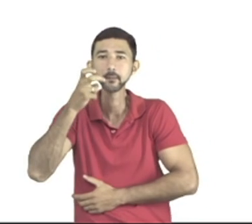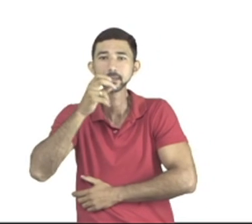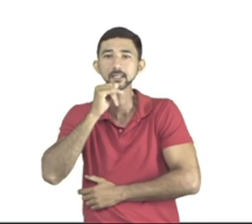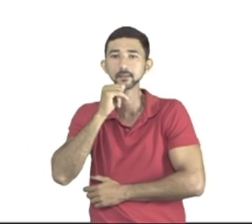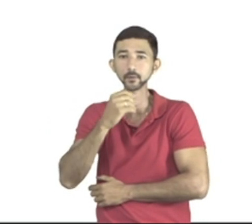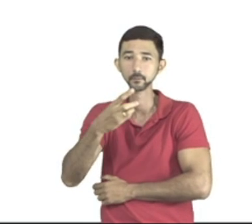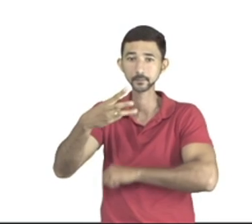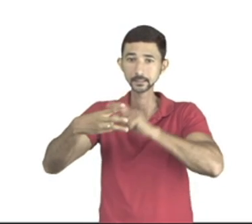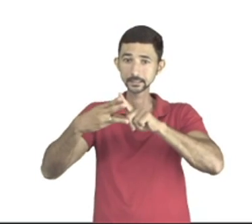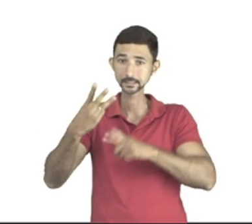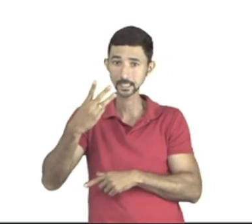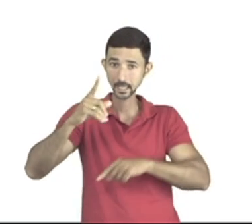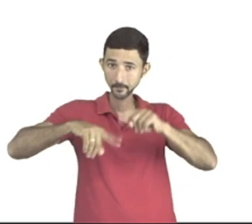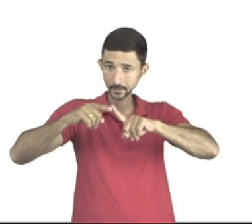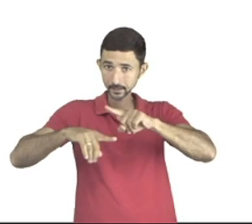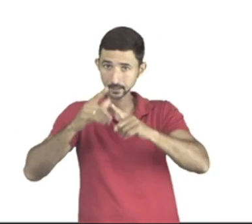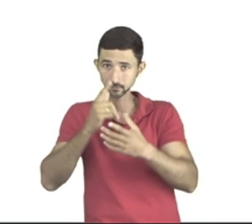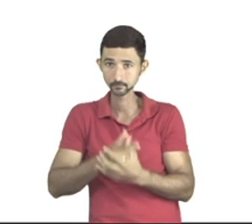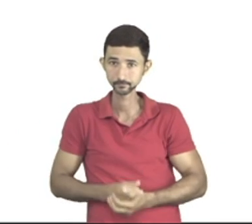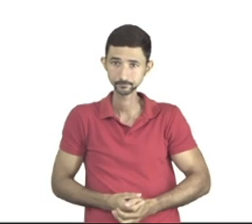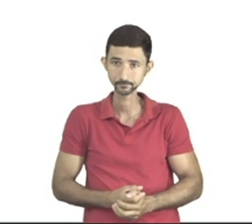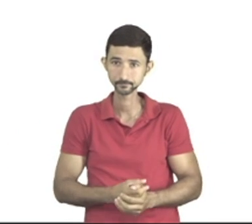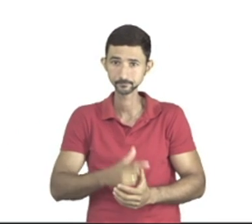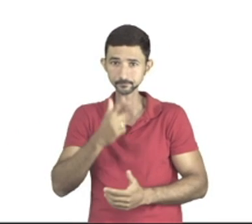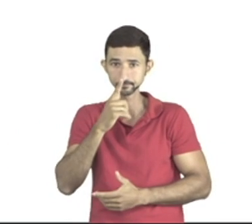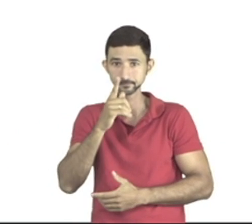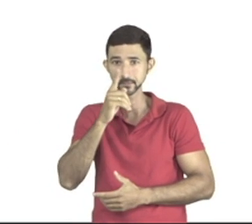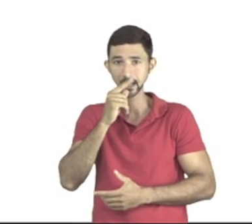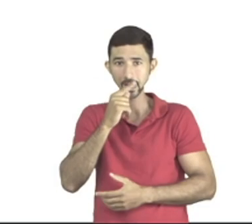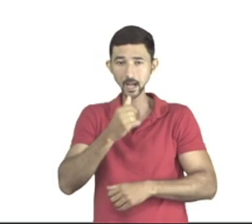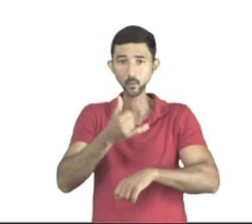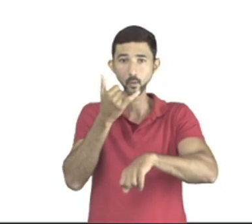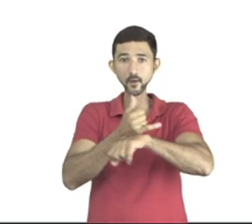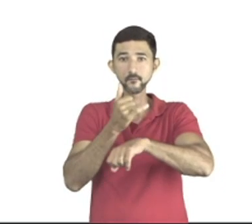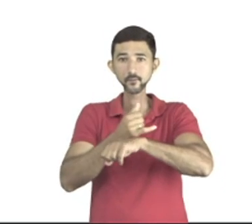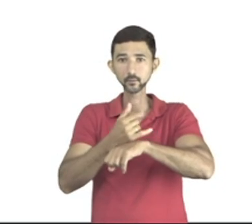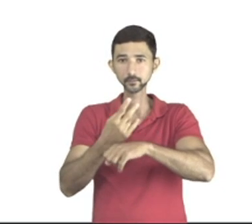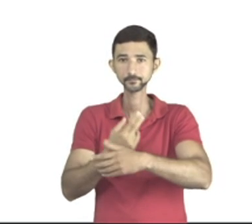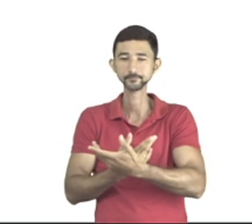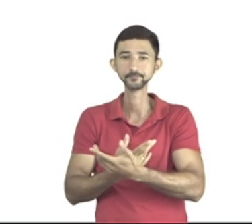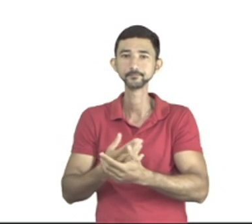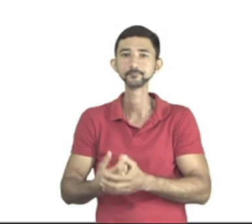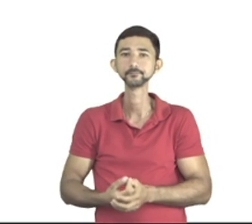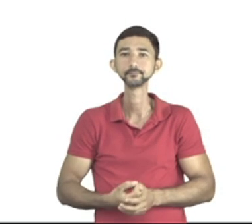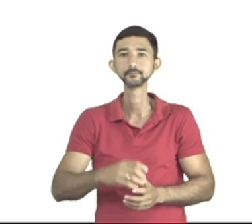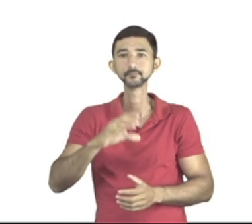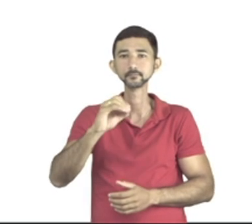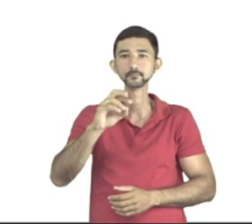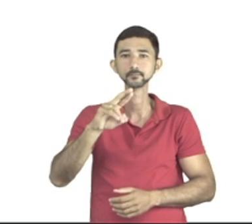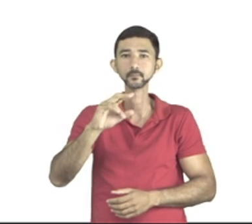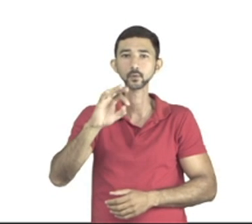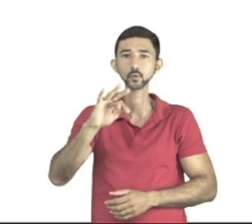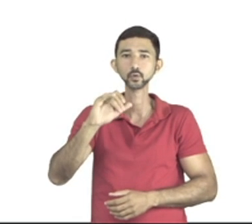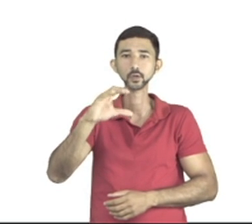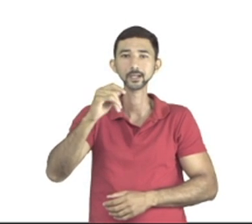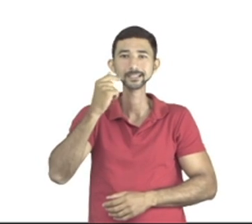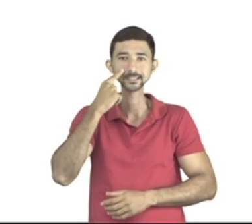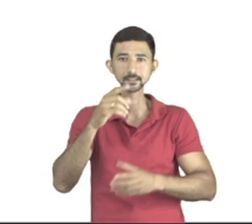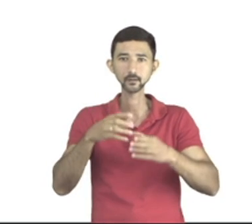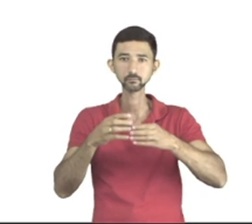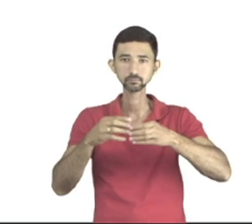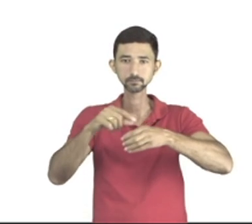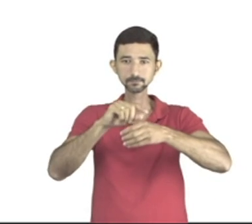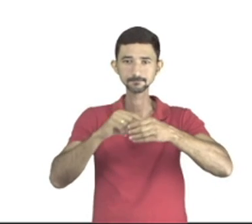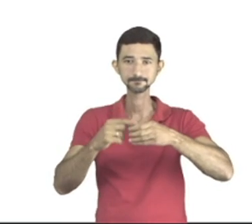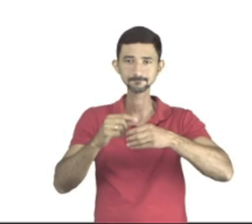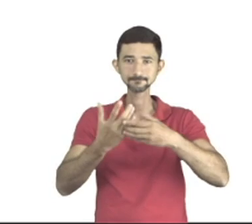comparou 3 substâncias: cortiça, água e chumbo. A cortiça, ela tem muito espaço entre as partículas.